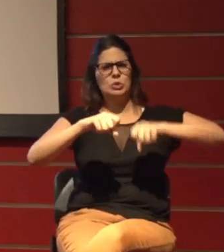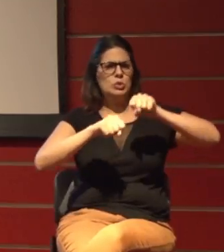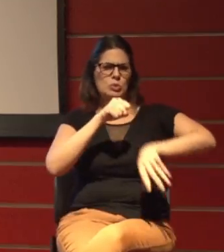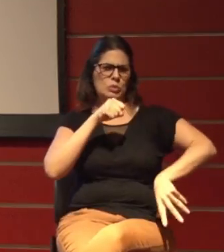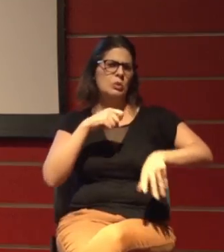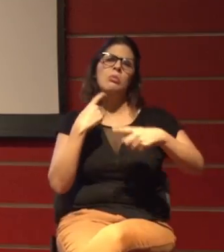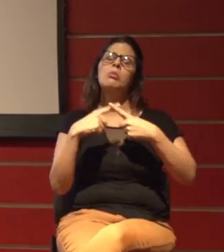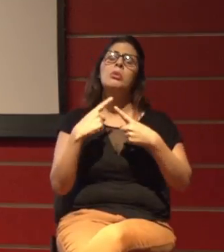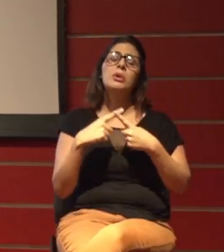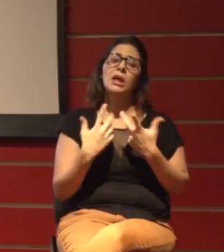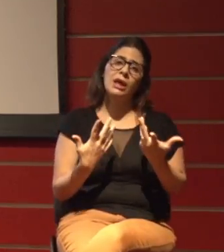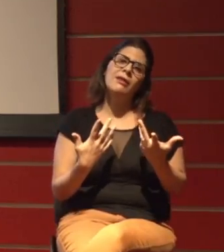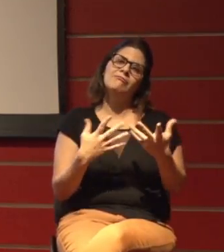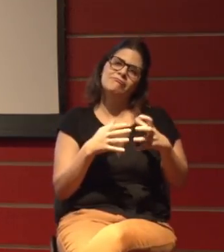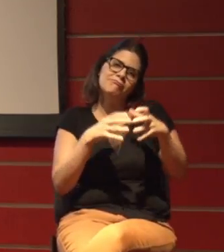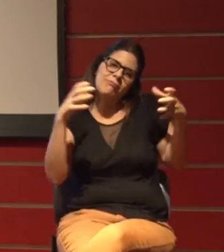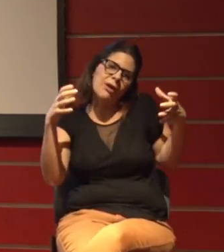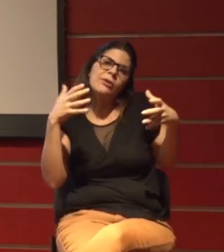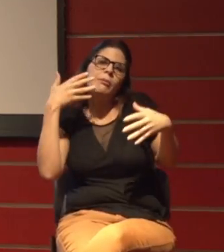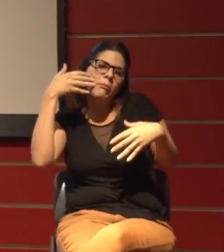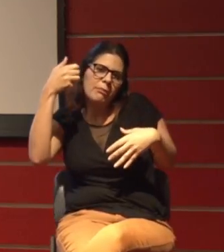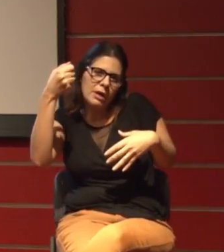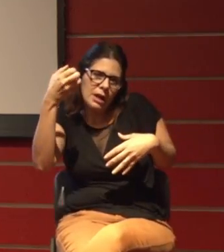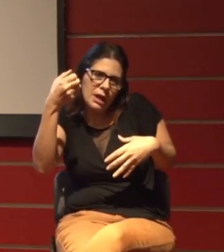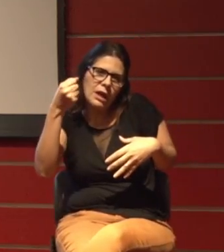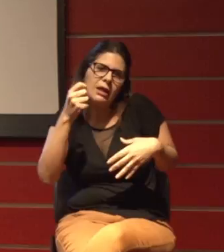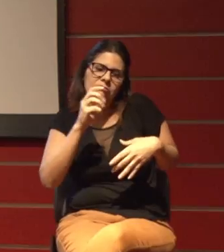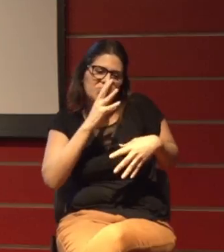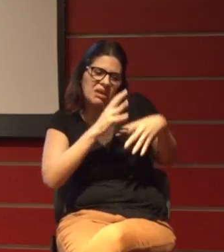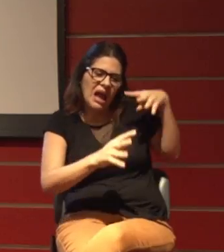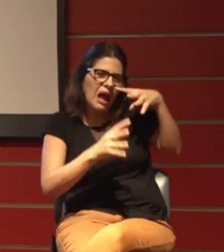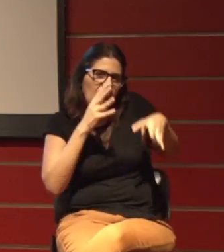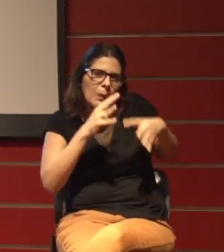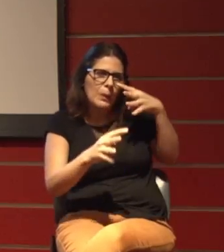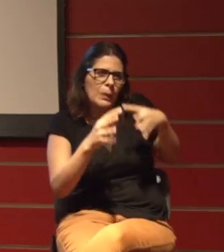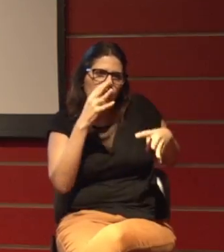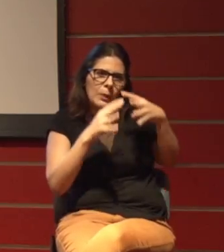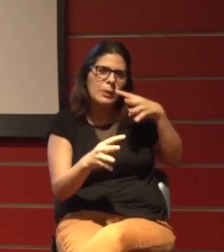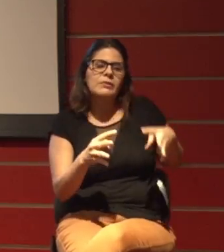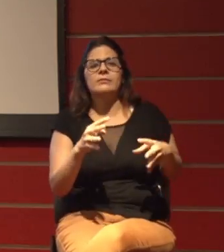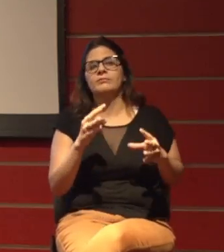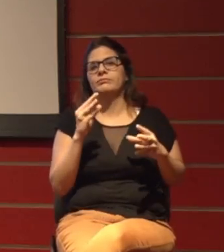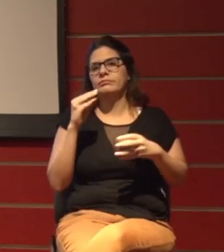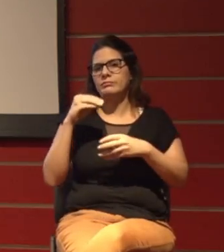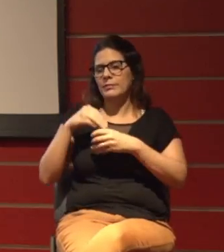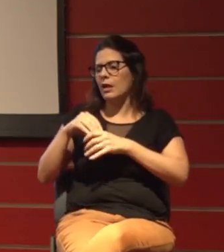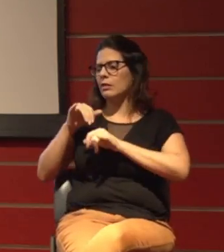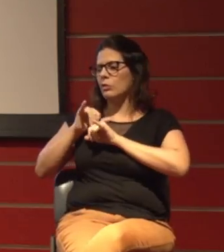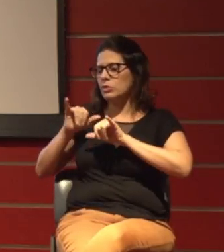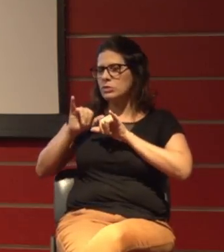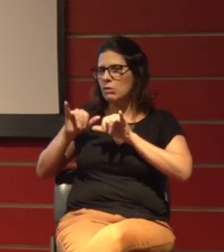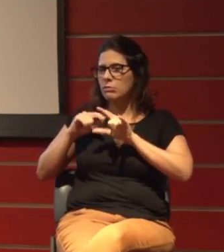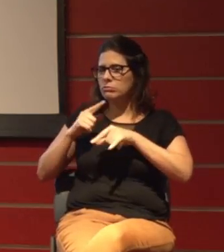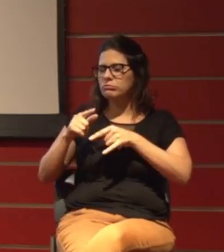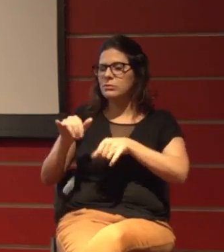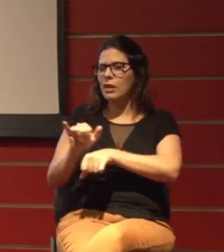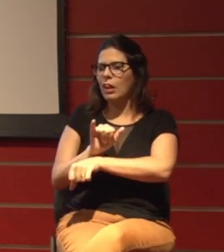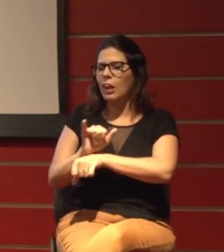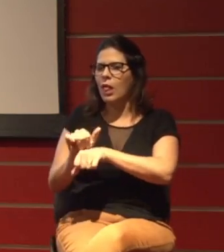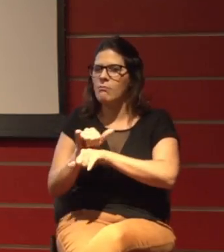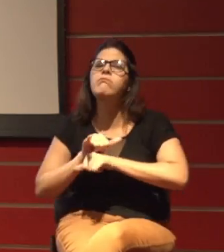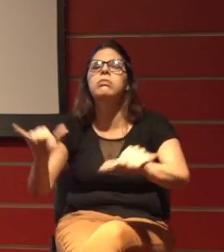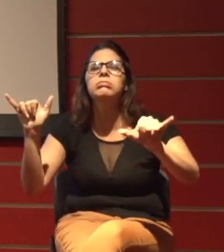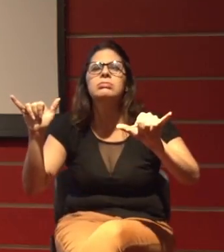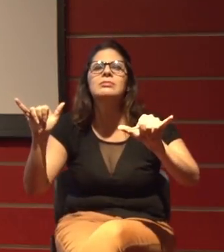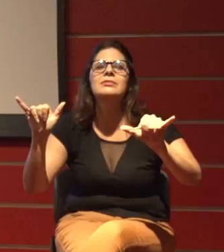branca e eles colocam a muito estrategicamente essa notícia após toda a venda e toda a repercussão porque você teve